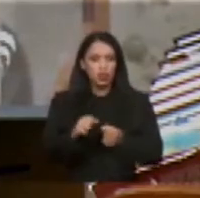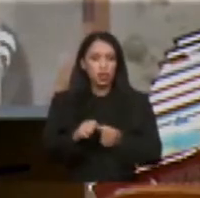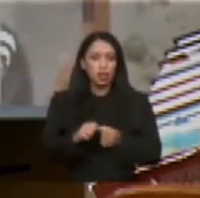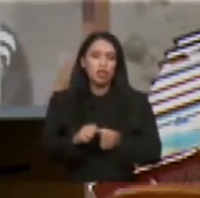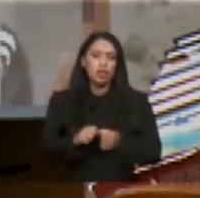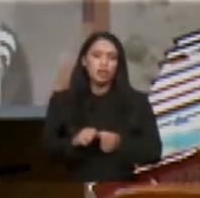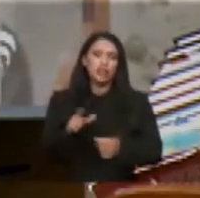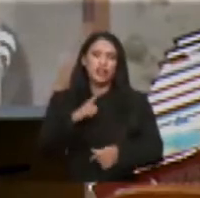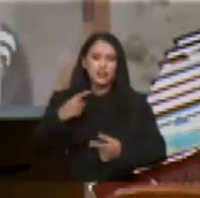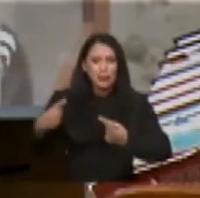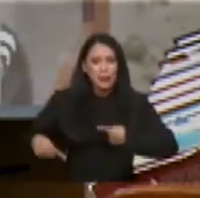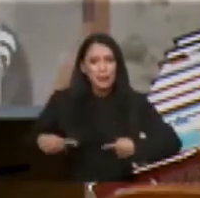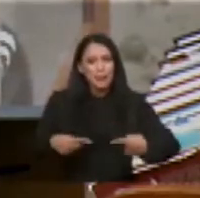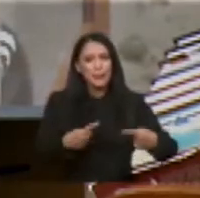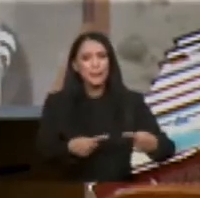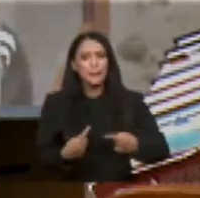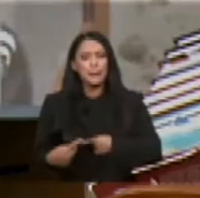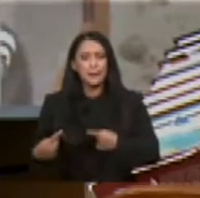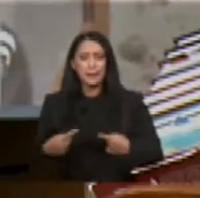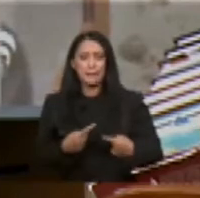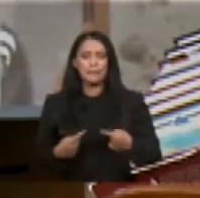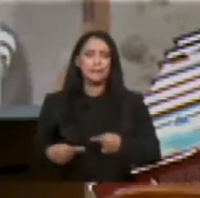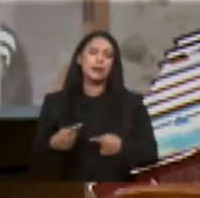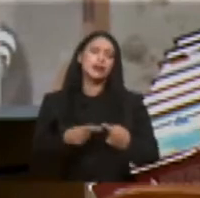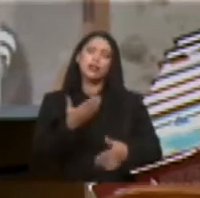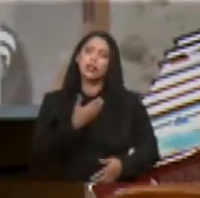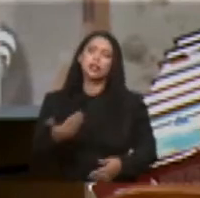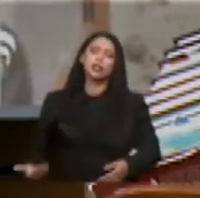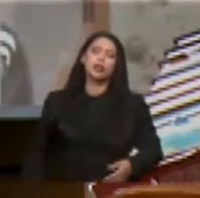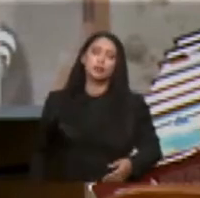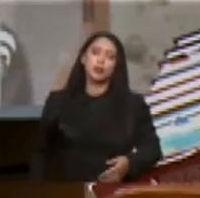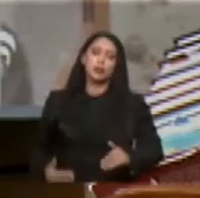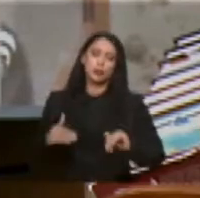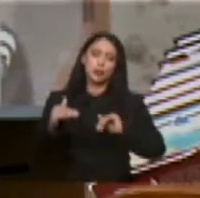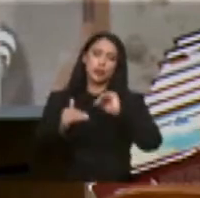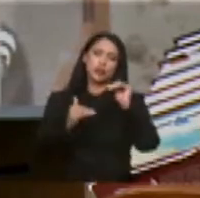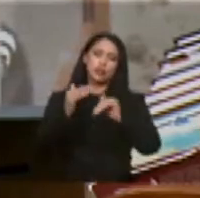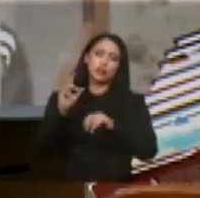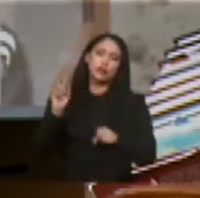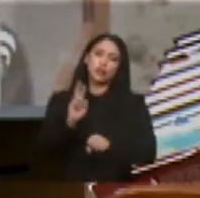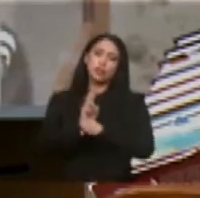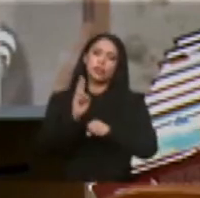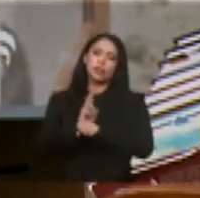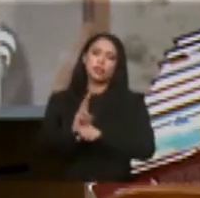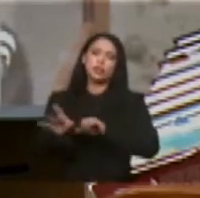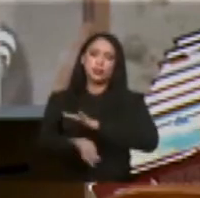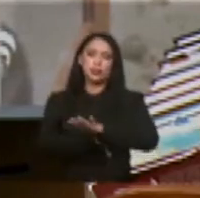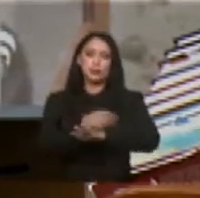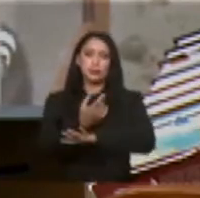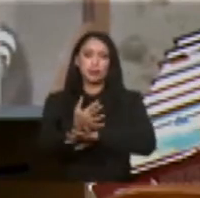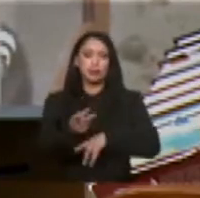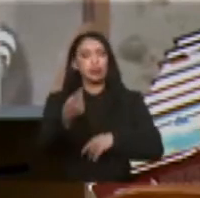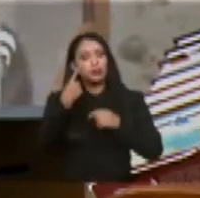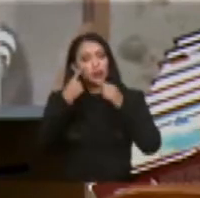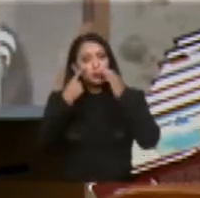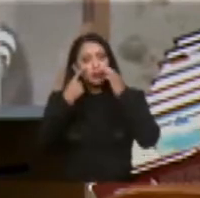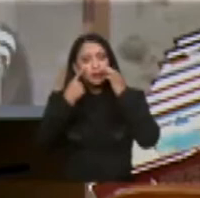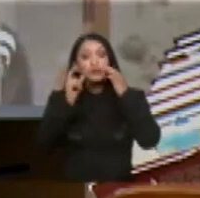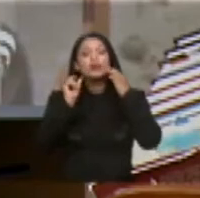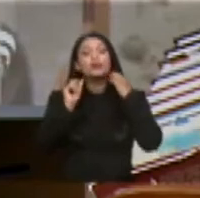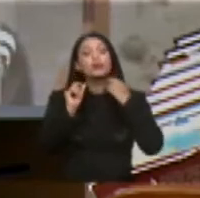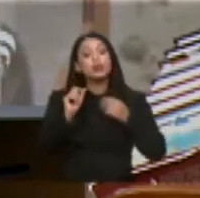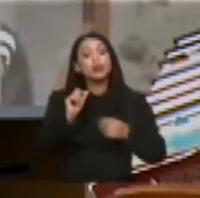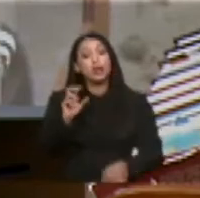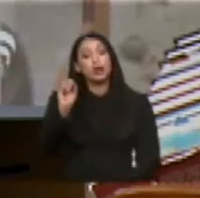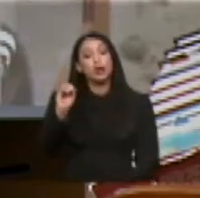de amplo debate, no qual se optou por política pública progressiva de proteção ambiental, que contemplou as